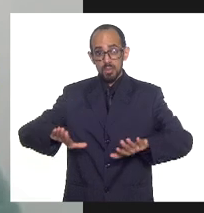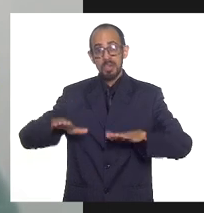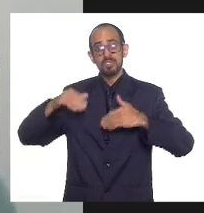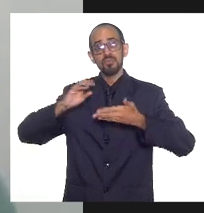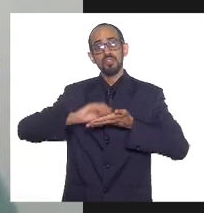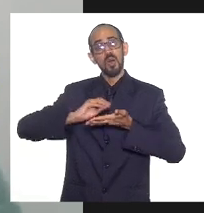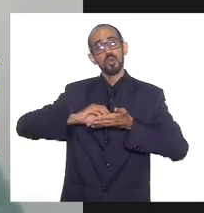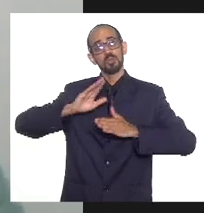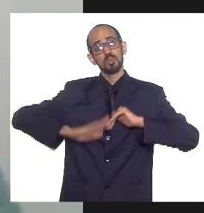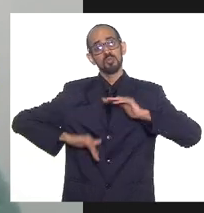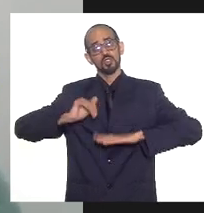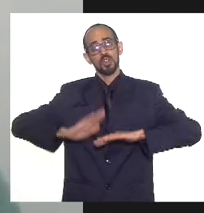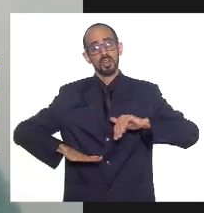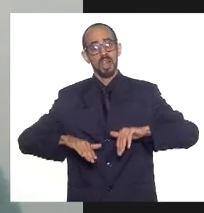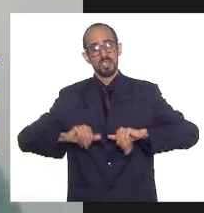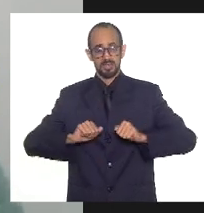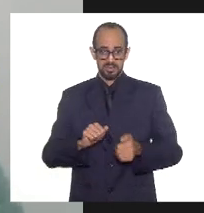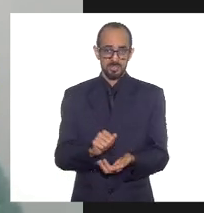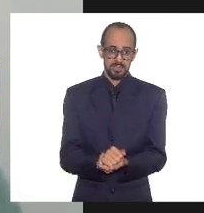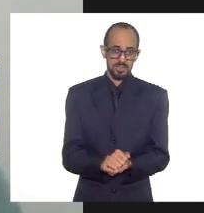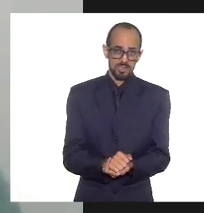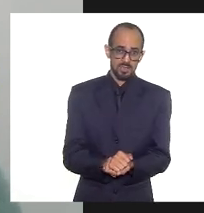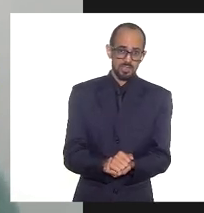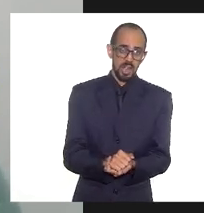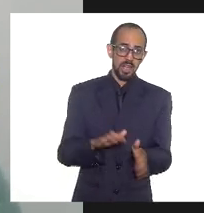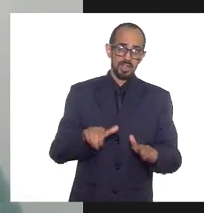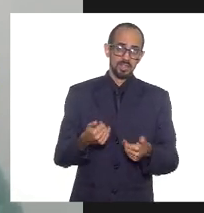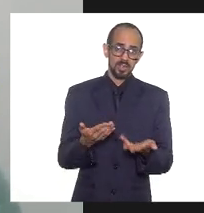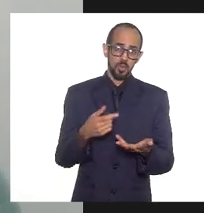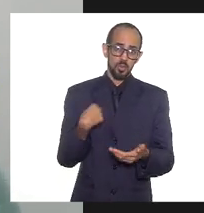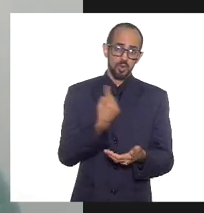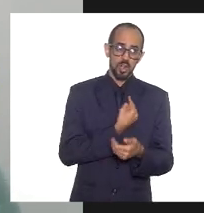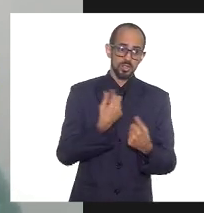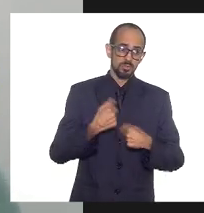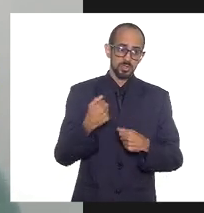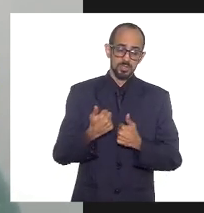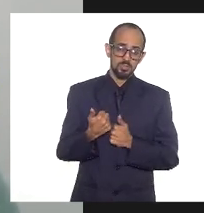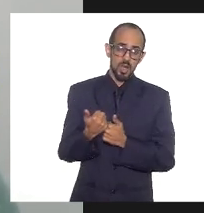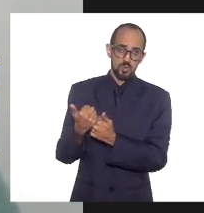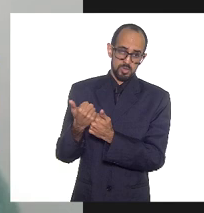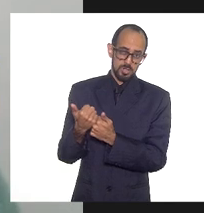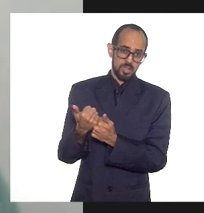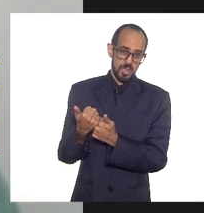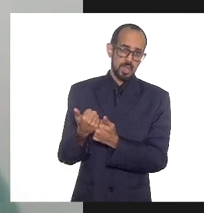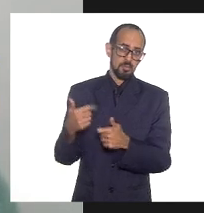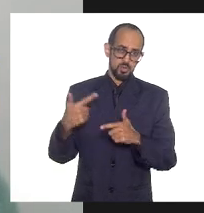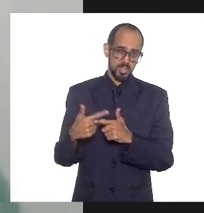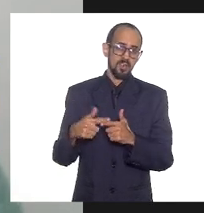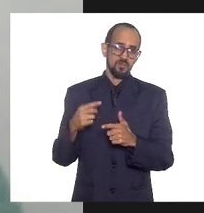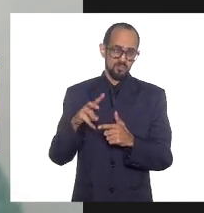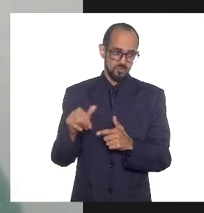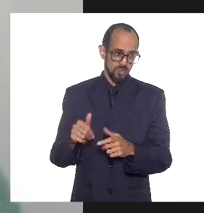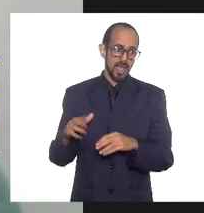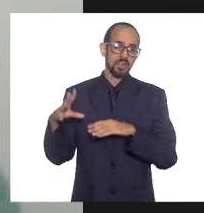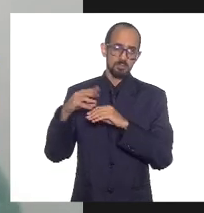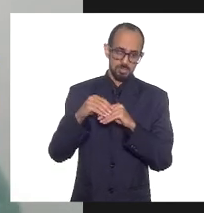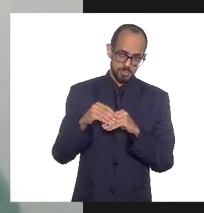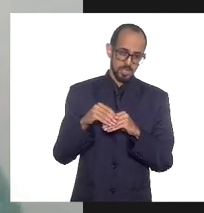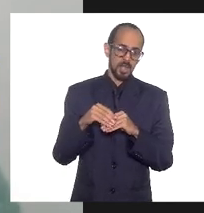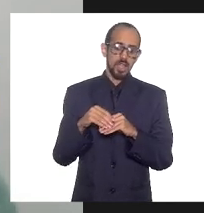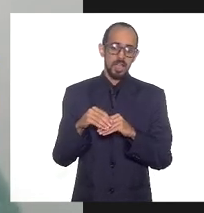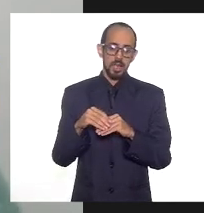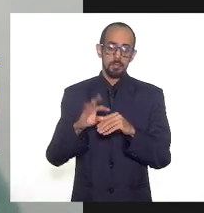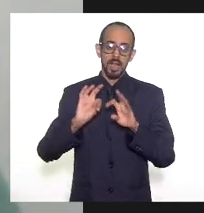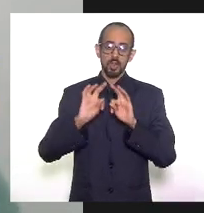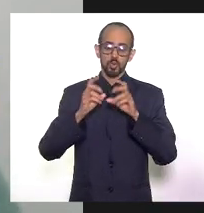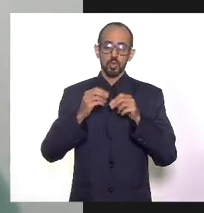fisioterapeuta, tem carência de profissionais. Então, nós precisamos muito ajudar aquilo, porque aquilo vai somar muito para todos os